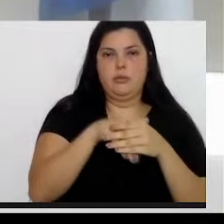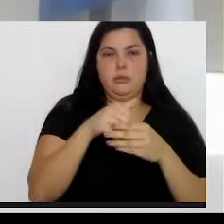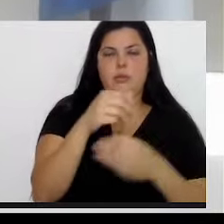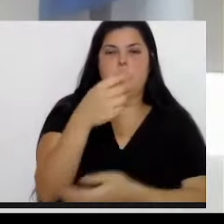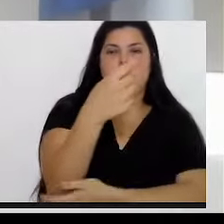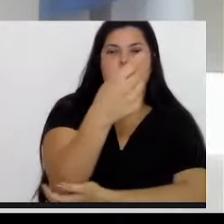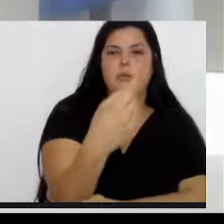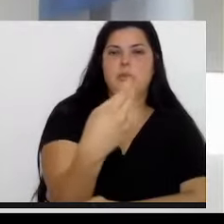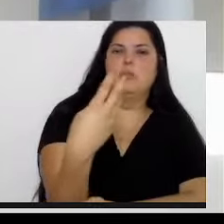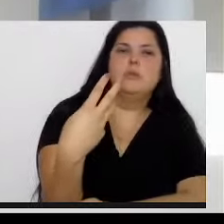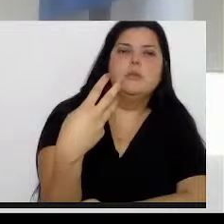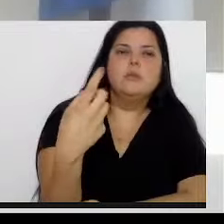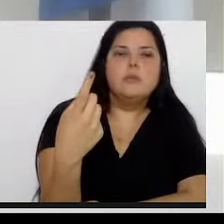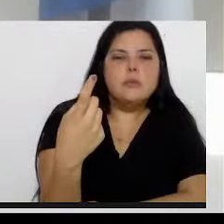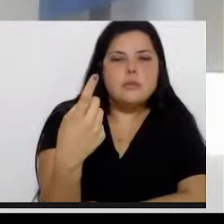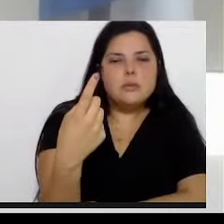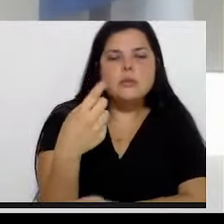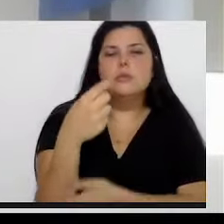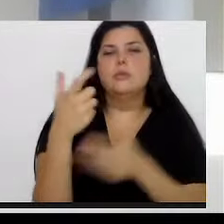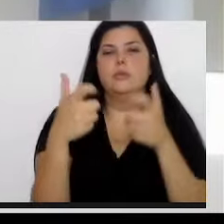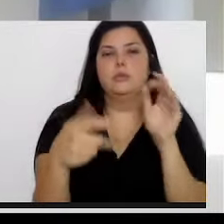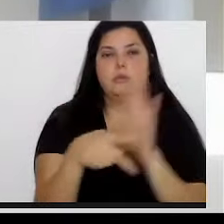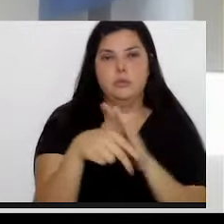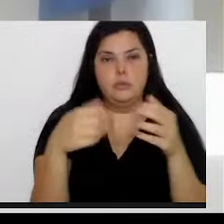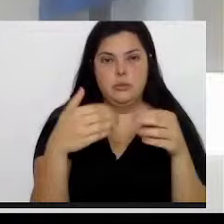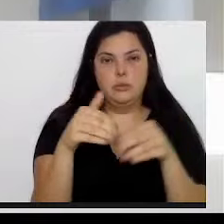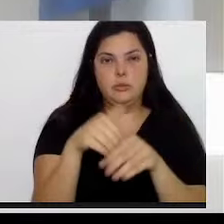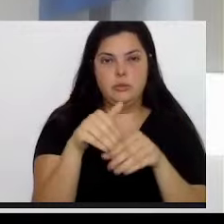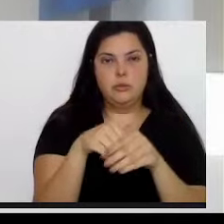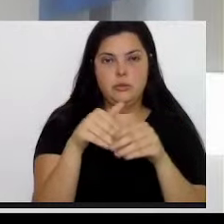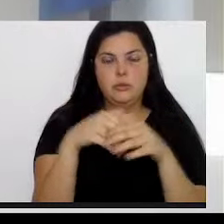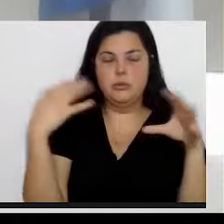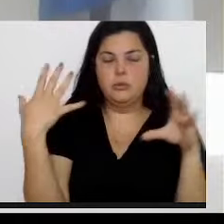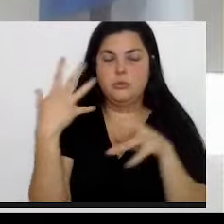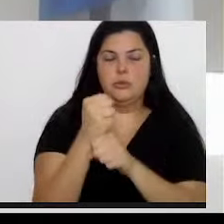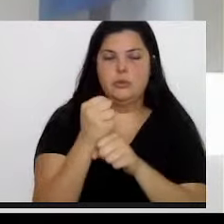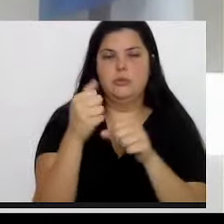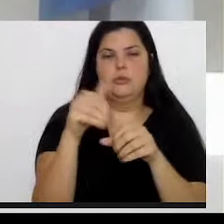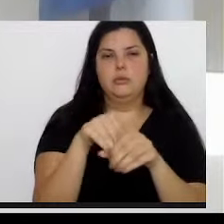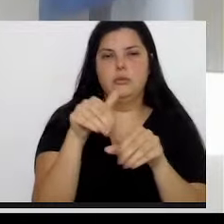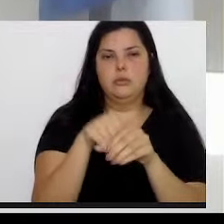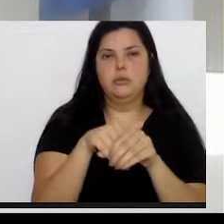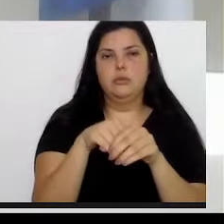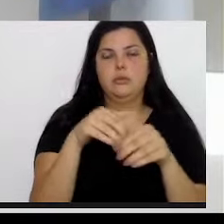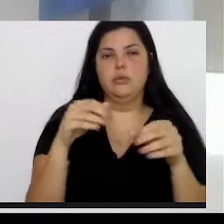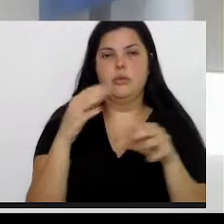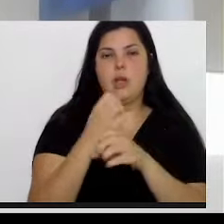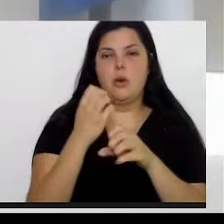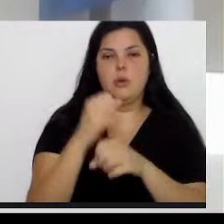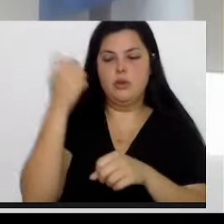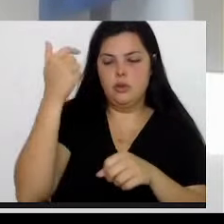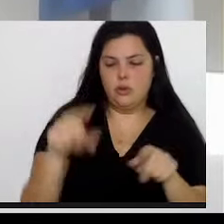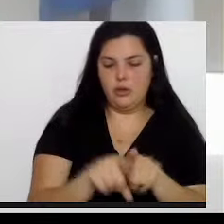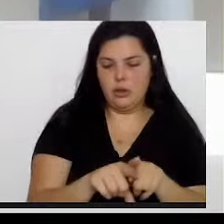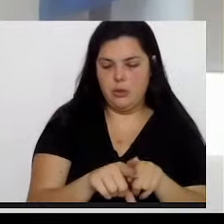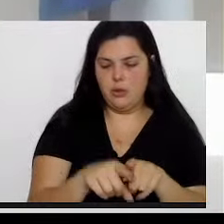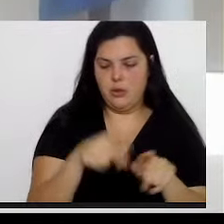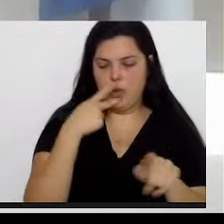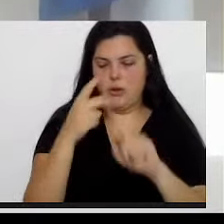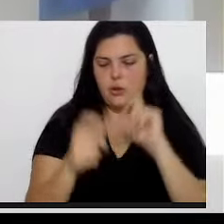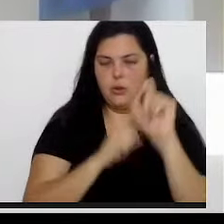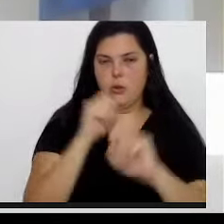131ª Zona Eleitoral a retotalização dos votos, com recálculo do quociente eleitoral, considerando os